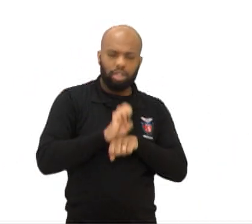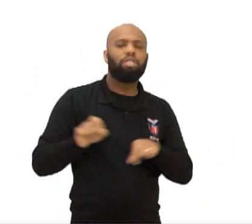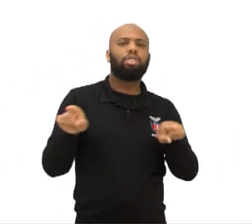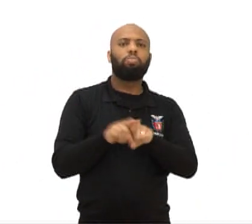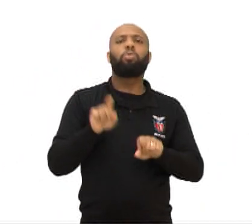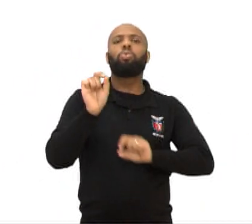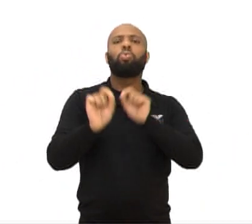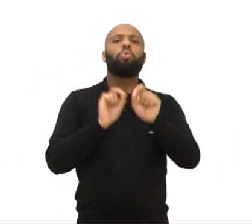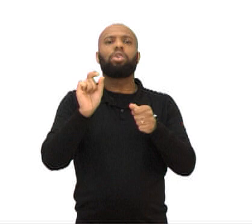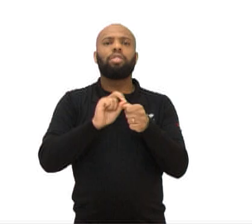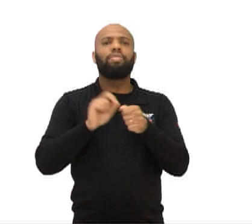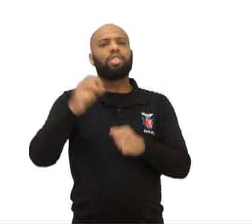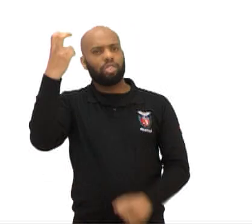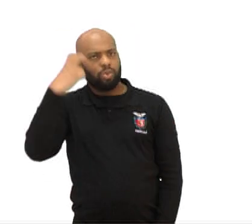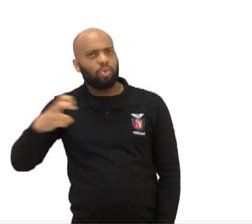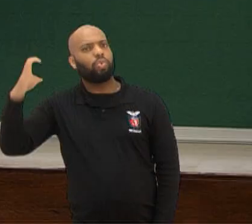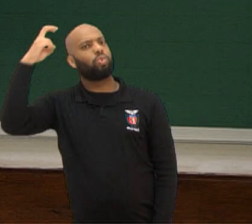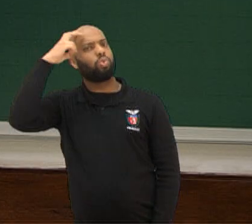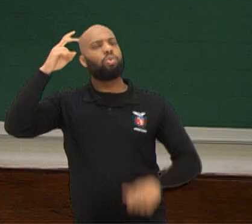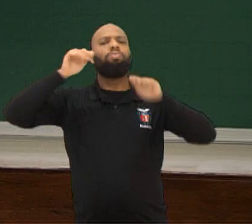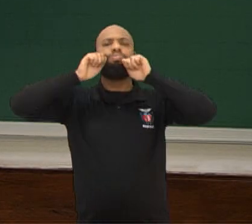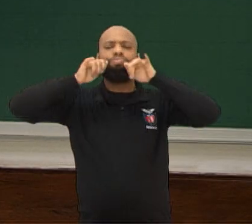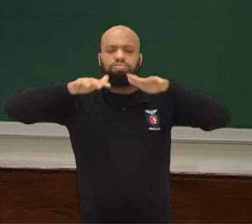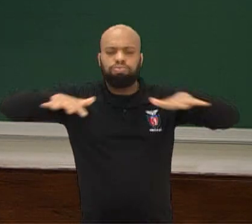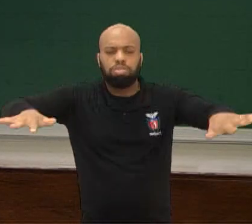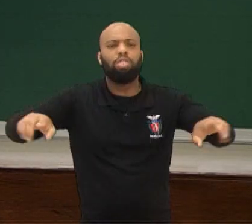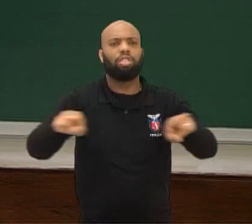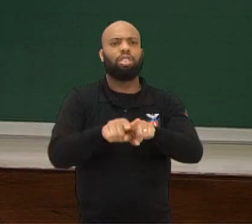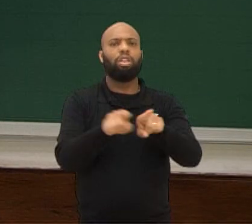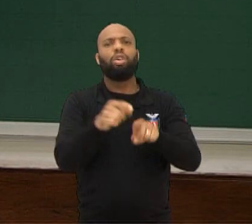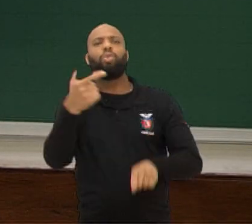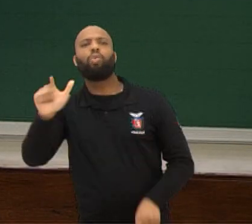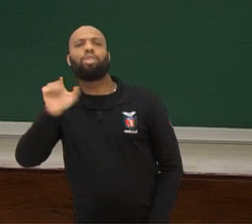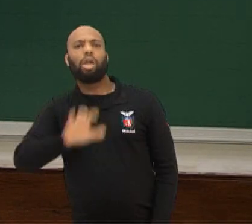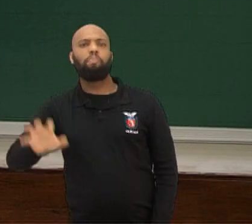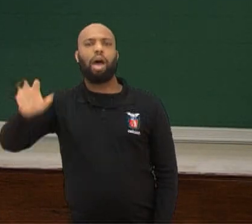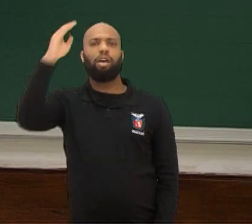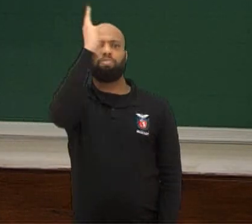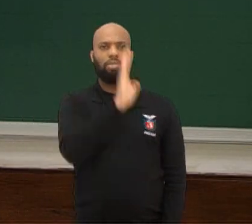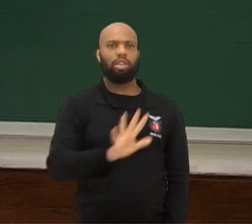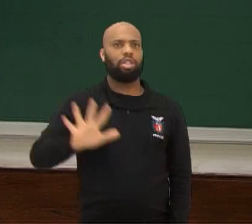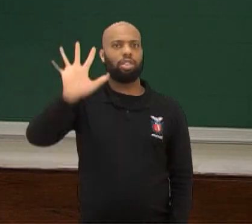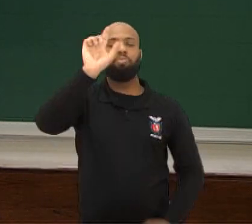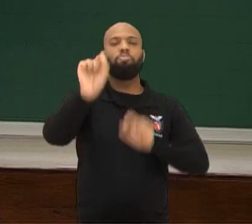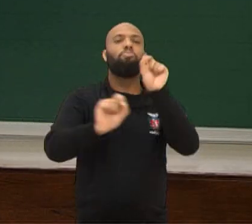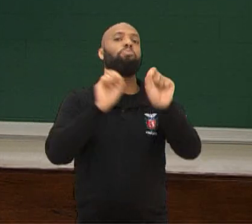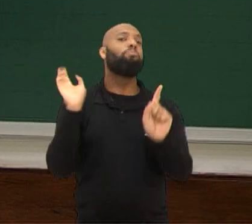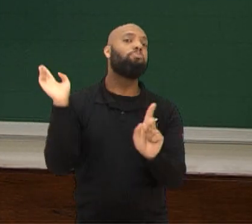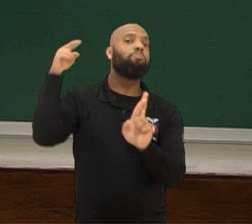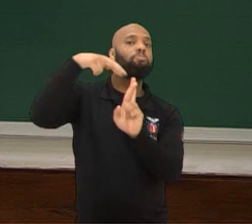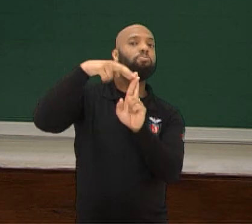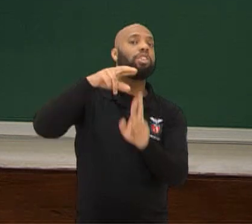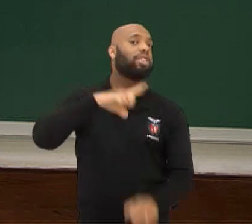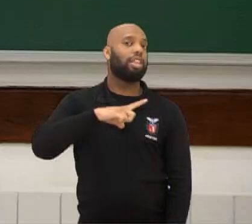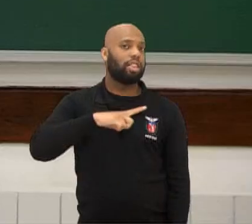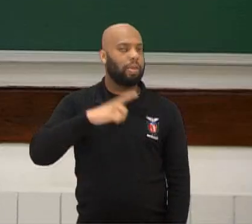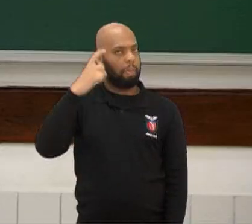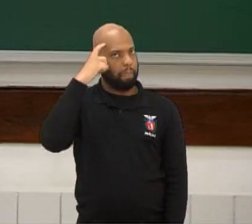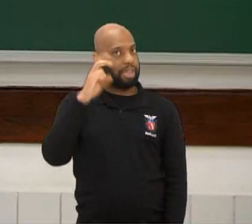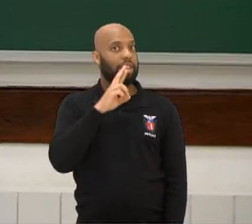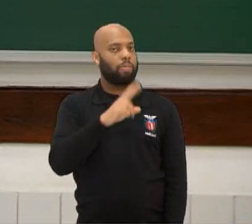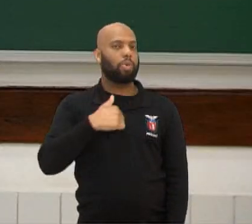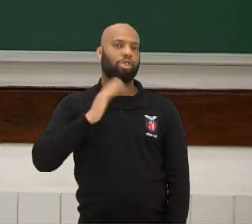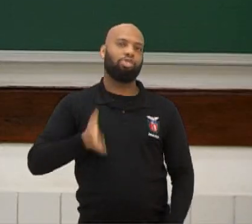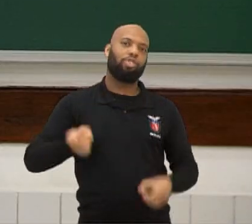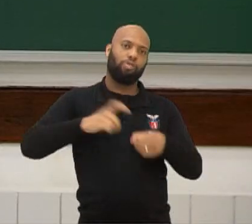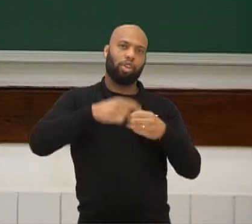que fez com que essa cultura do gaúcho difundisse para outras regiões do Brasil? Qual é a referência em relação a isso? Respondam